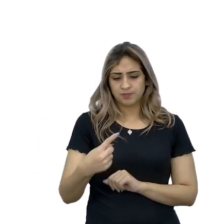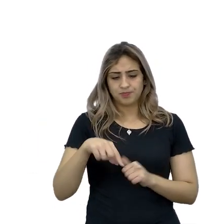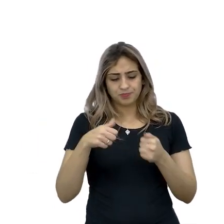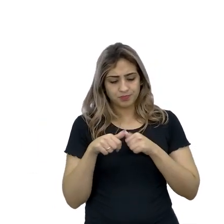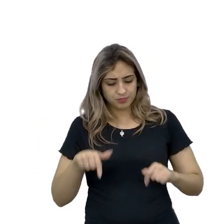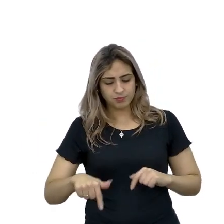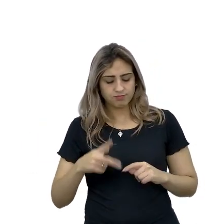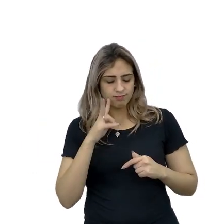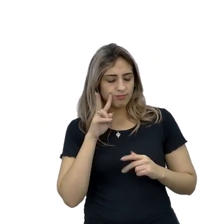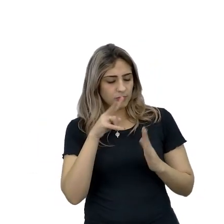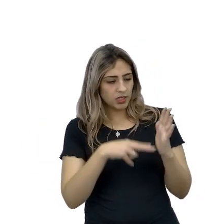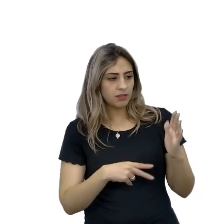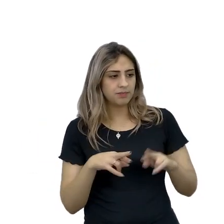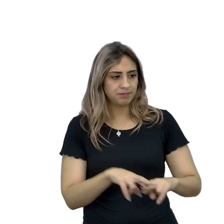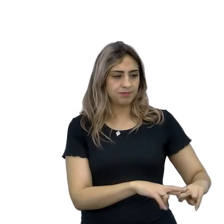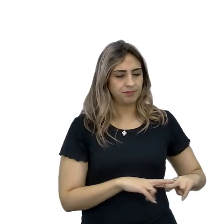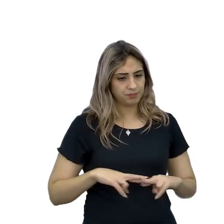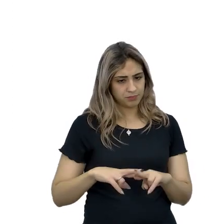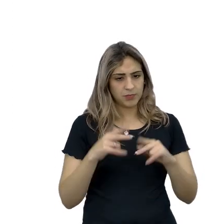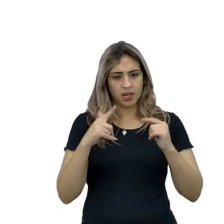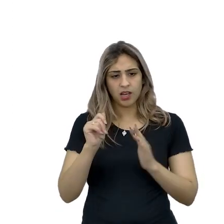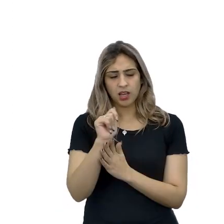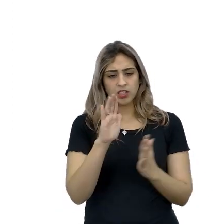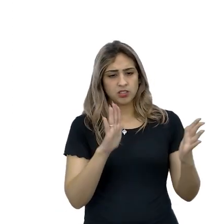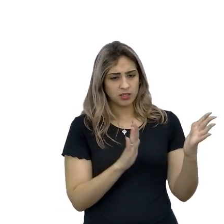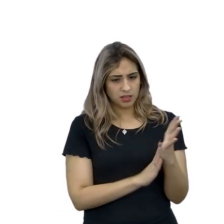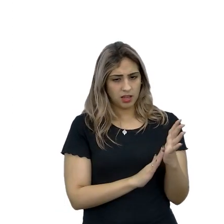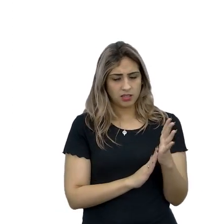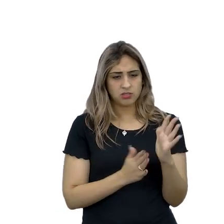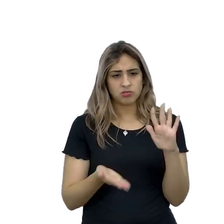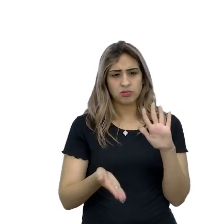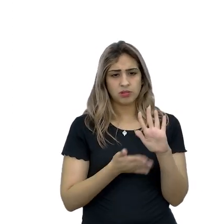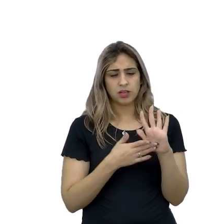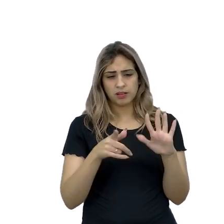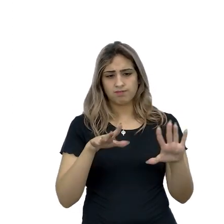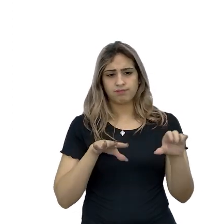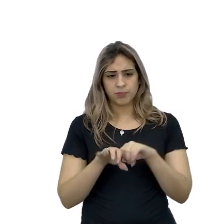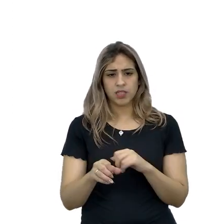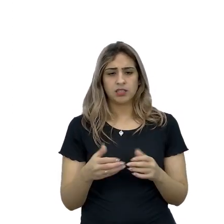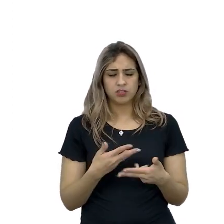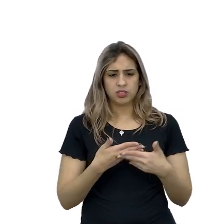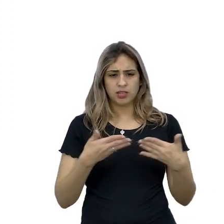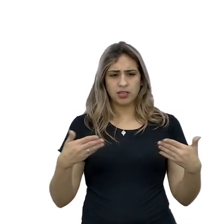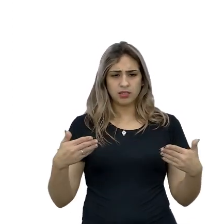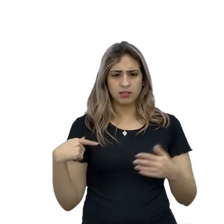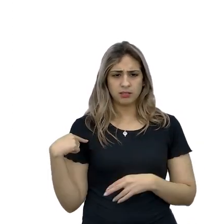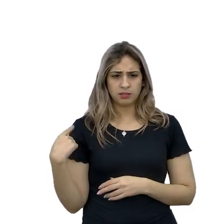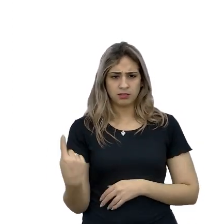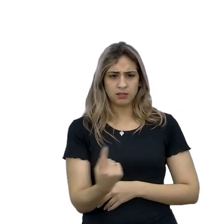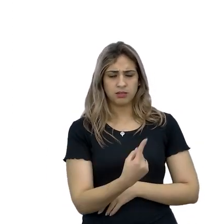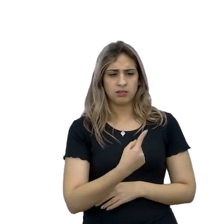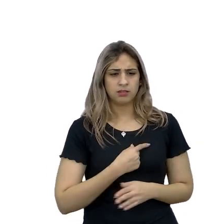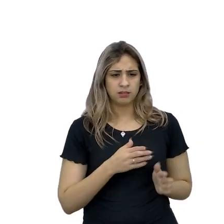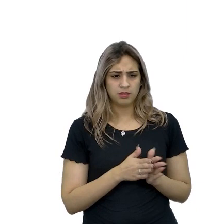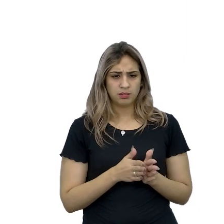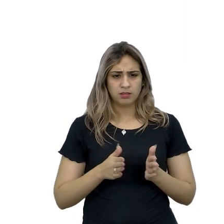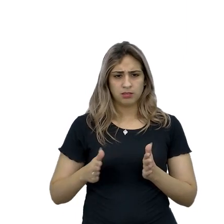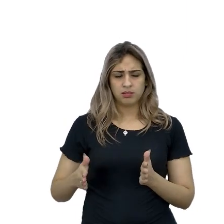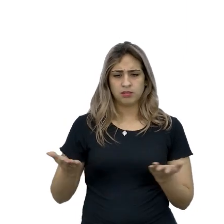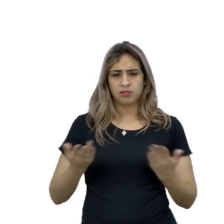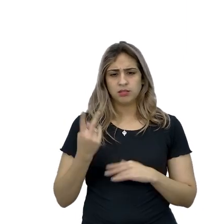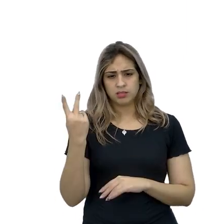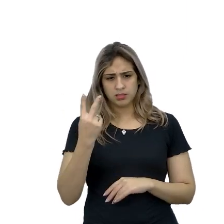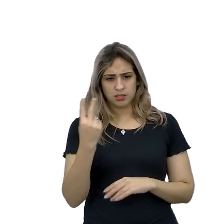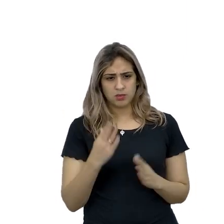estar revisitando essas atividades e estas formações. Bom, vou passando aqui para